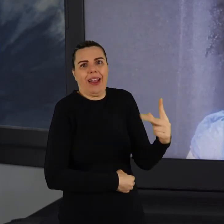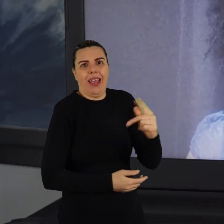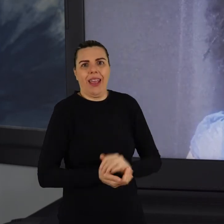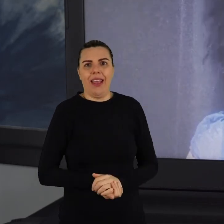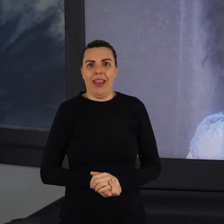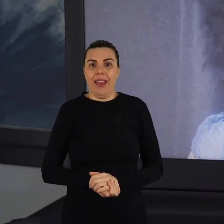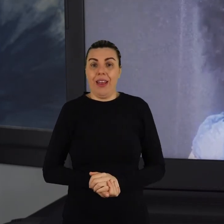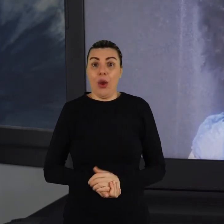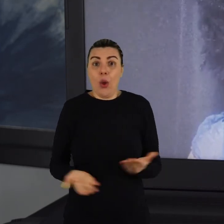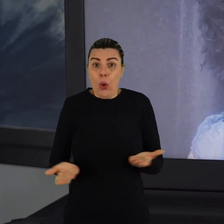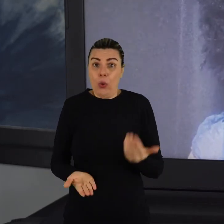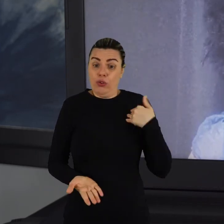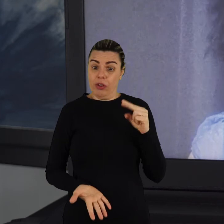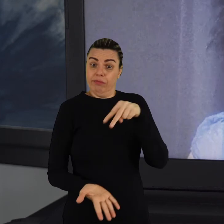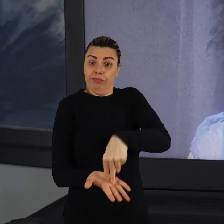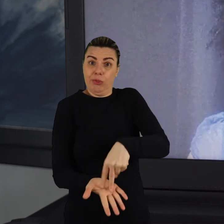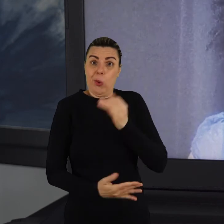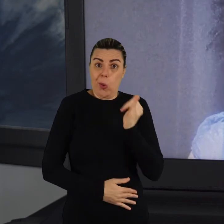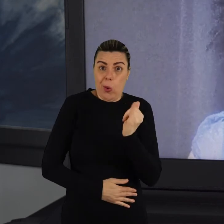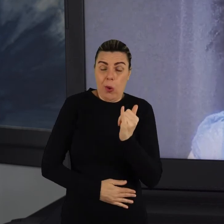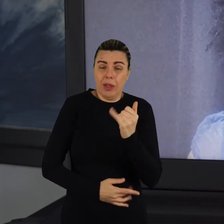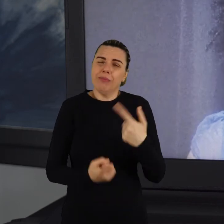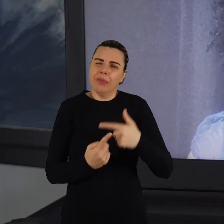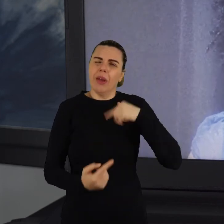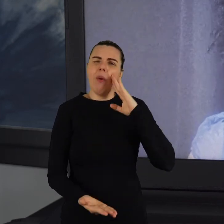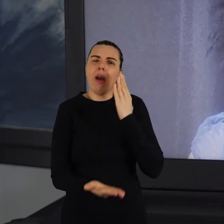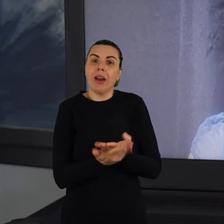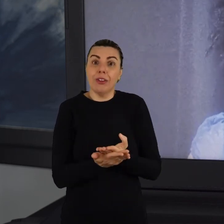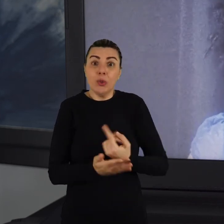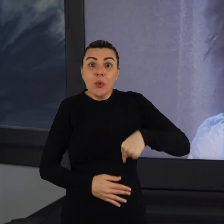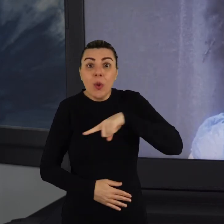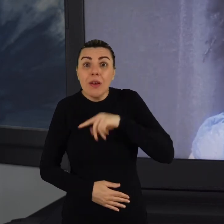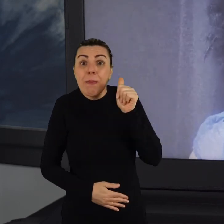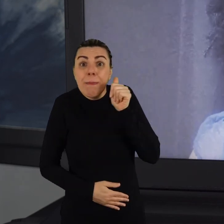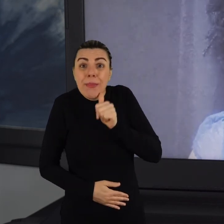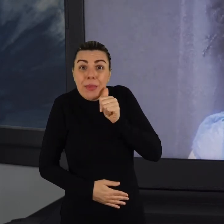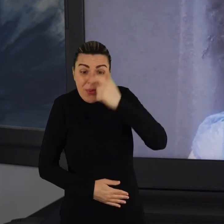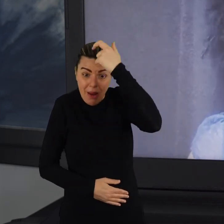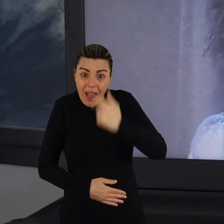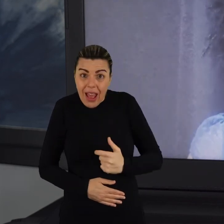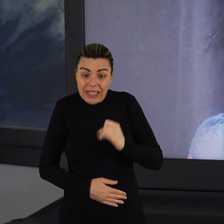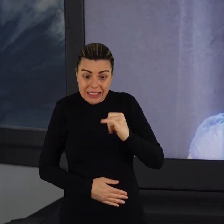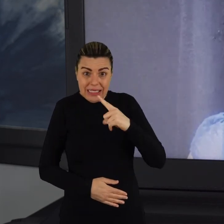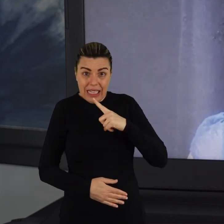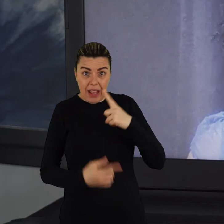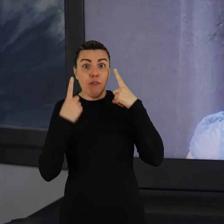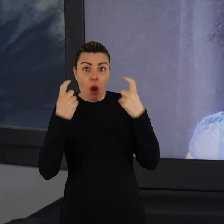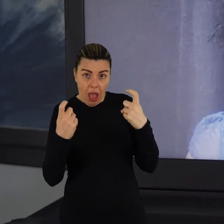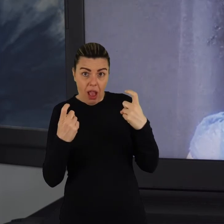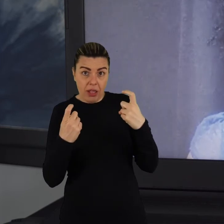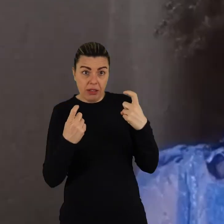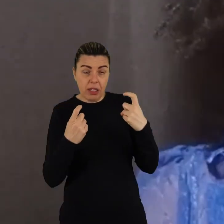Eu estou aqui hoje contando essa história porque eu acredito que a gente, enquanto mulher, quando violentada, temos sim